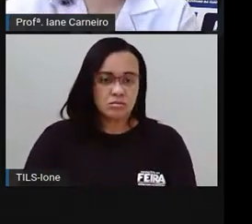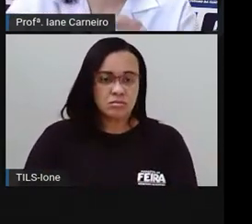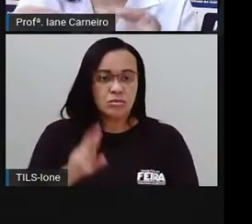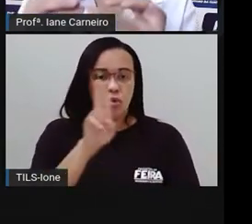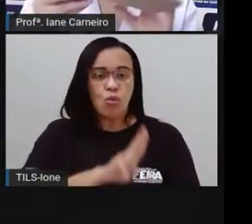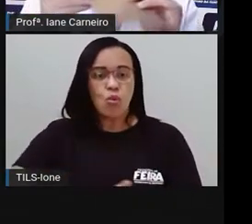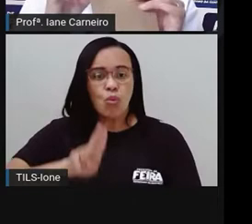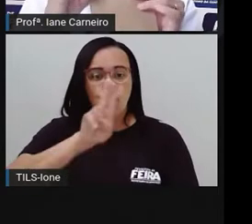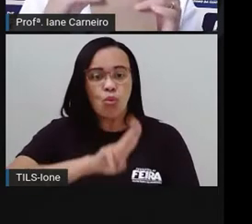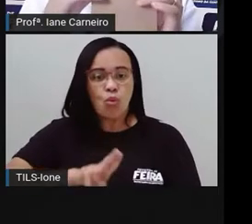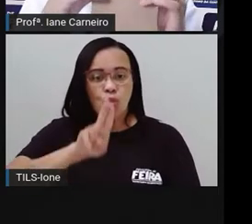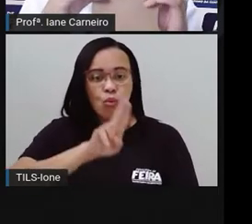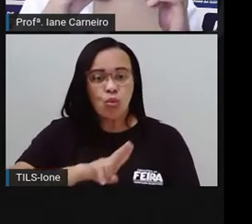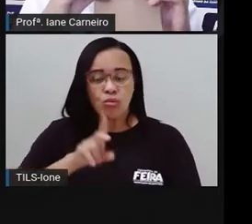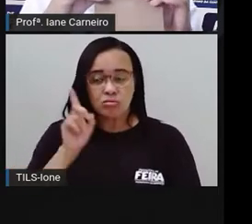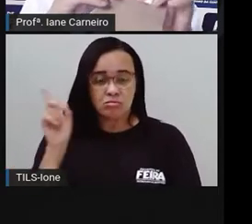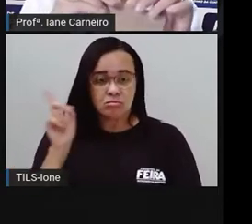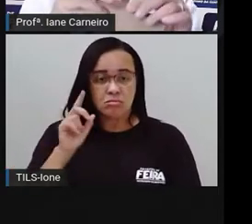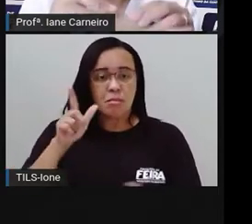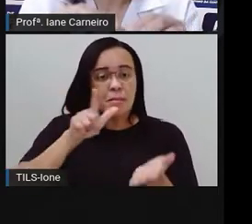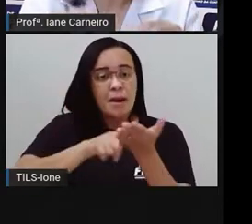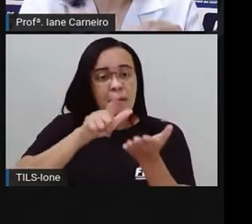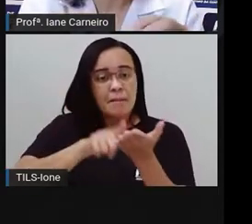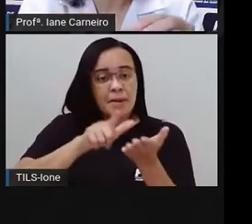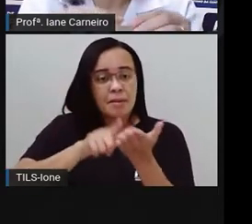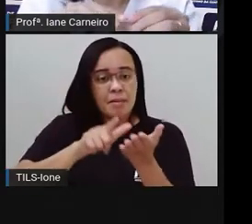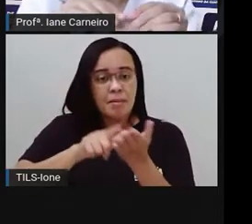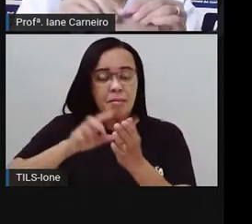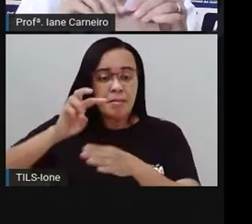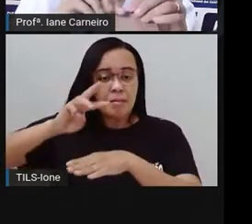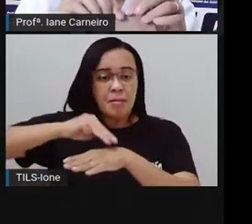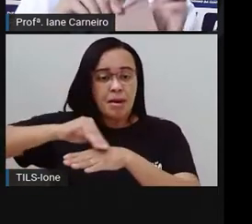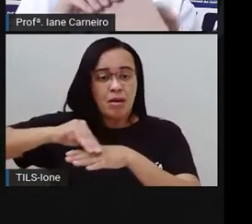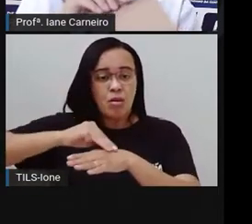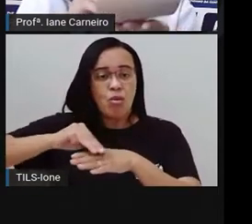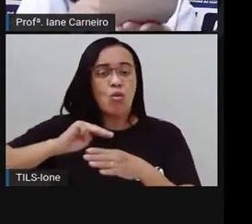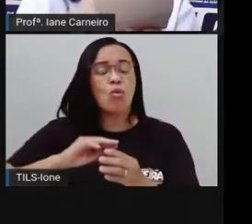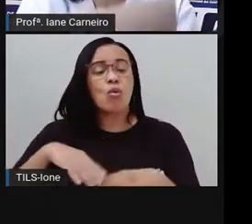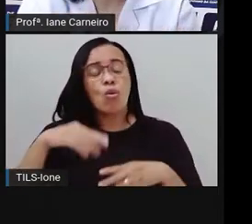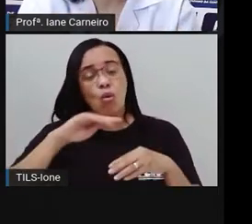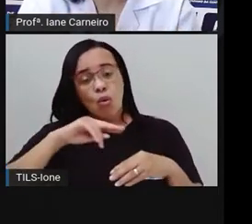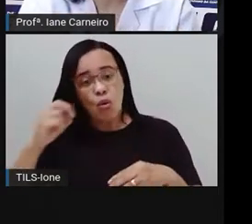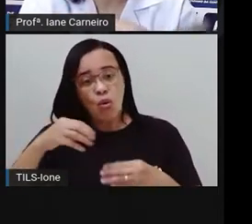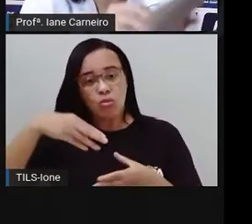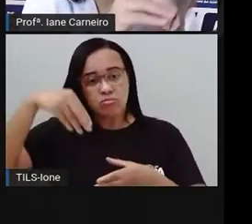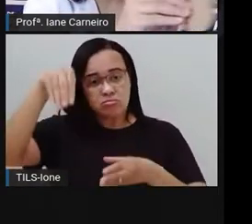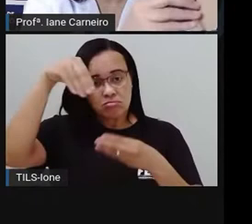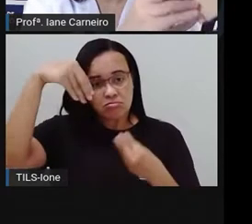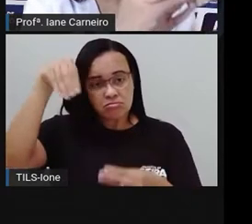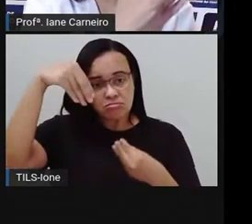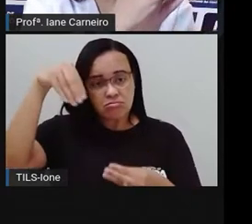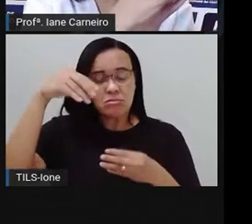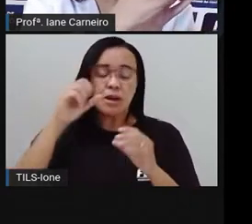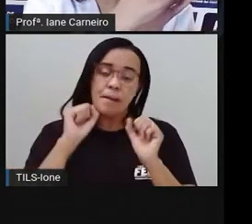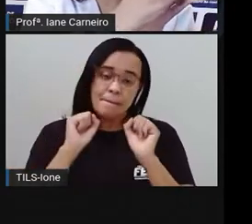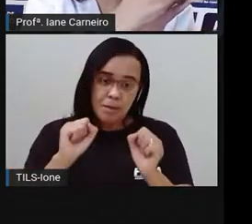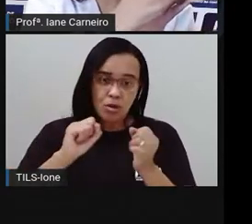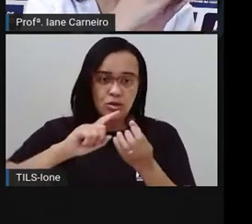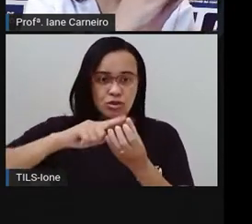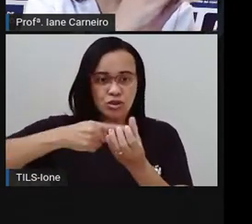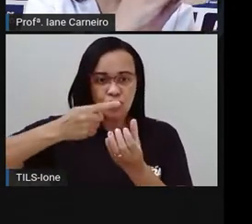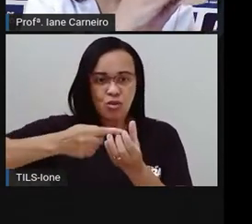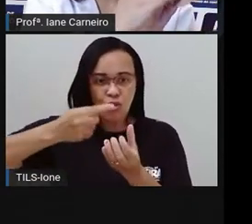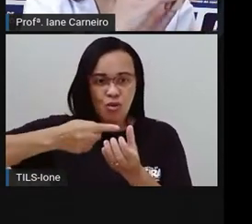usar, ó, rolinhos de papelão, de papel, de revista. Você faz os rolinhos assim, ó, os canudinhos. Vai enrolando